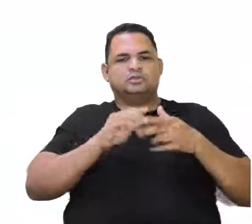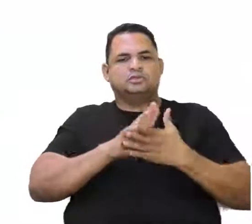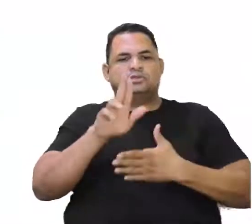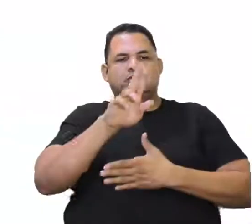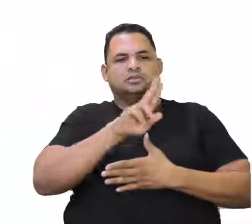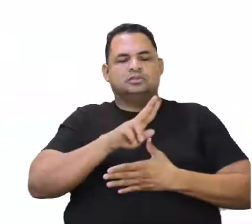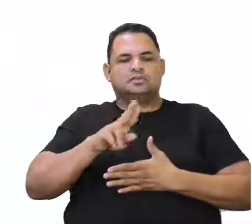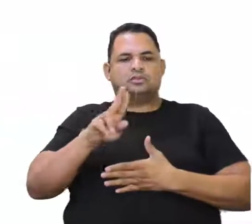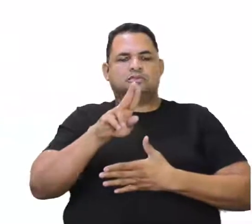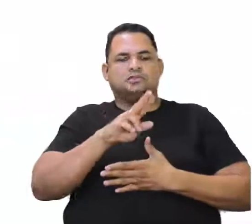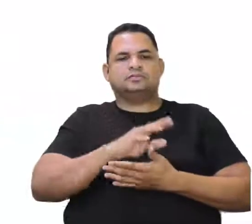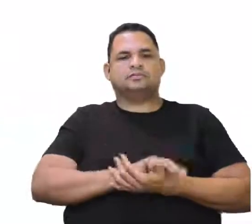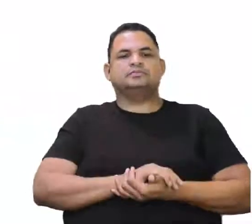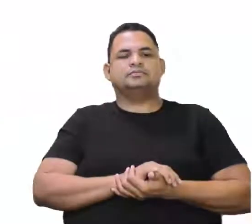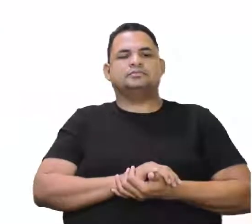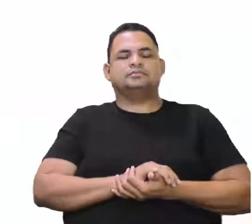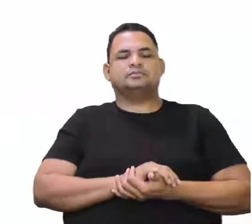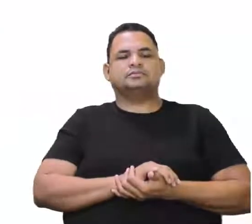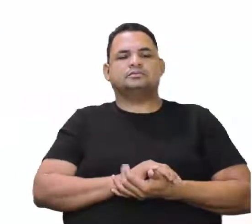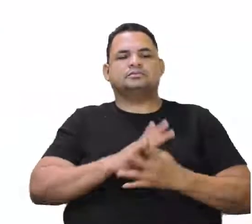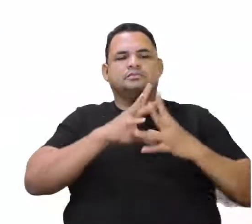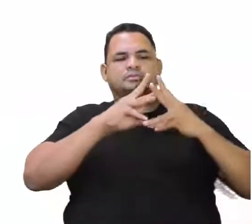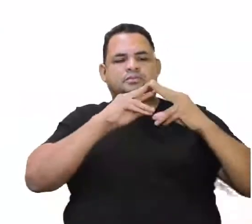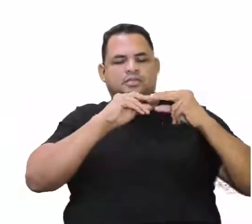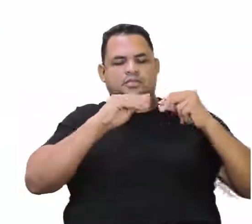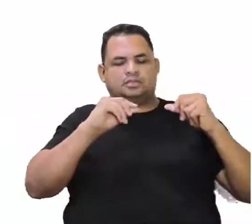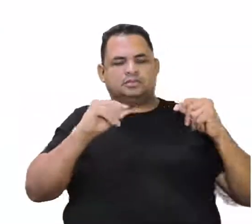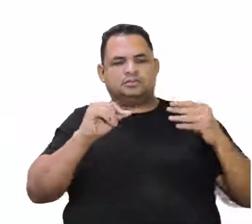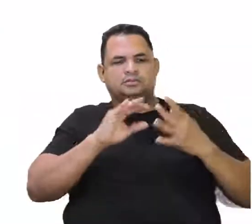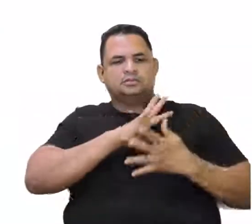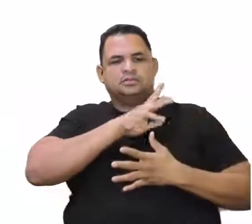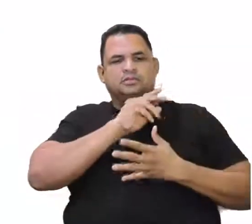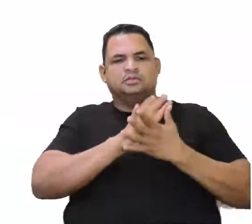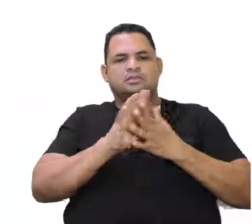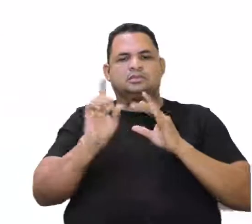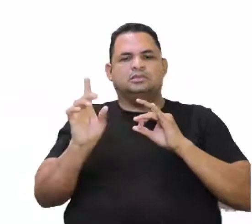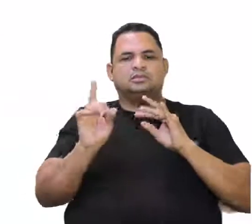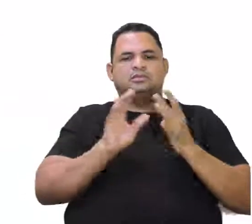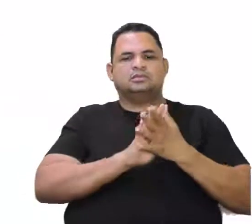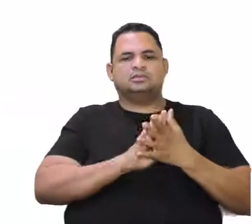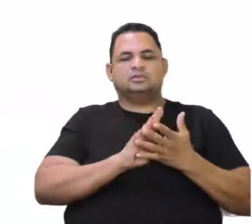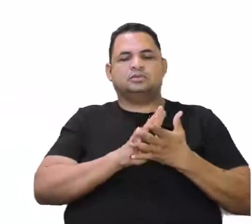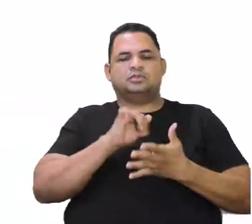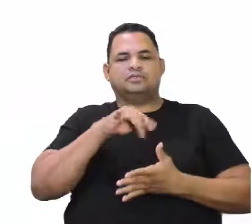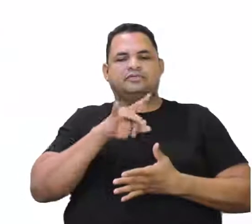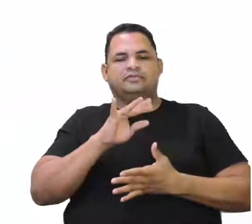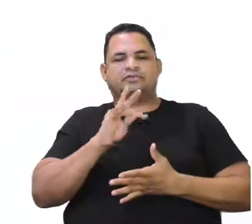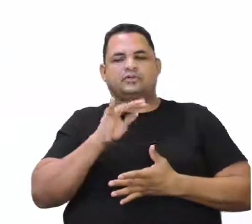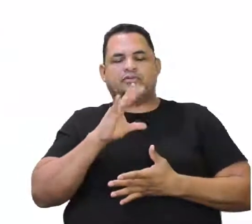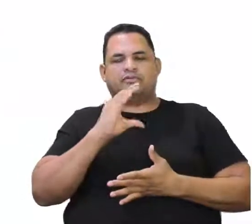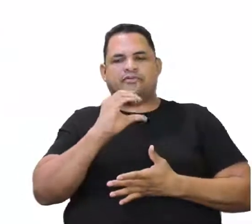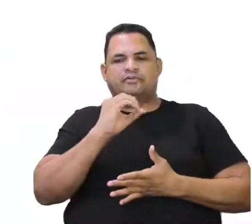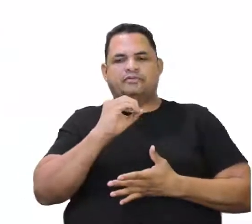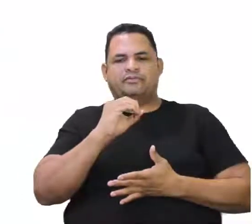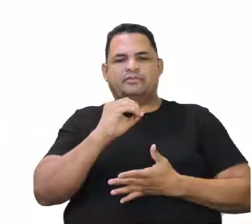consumidores, né? E os decompositores. Cada um deles representa um